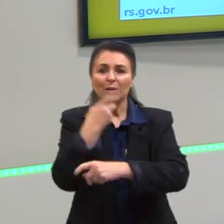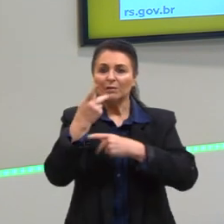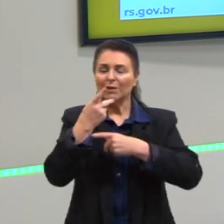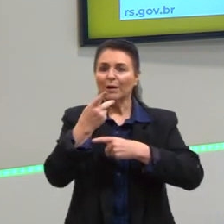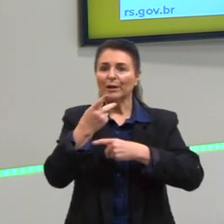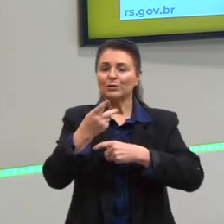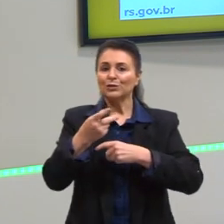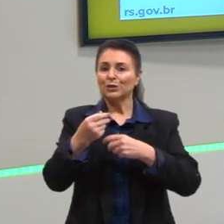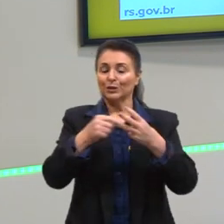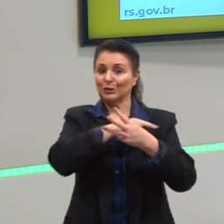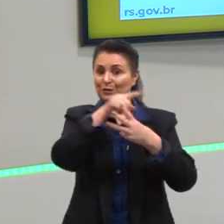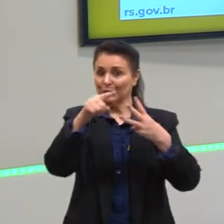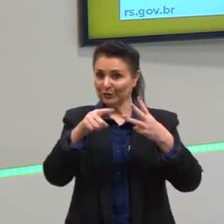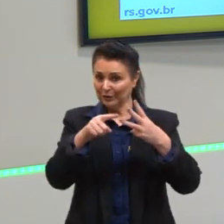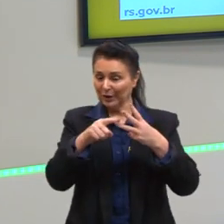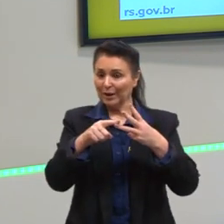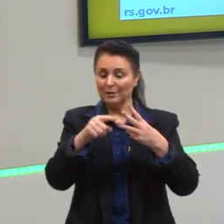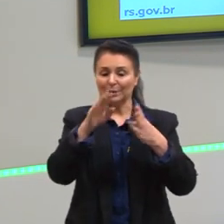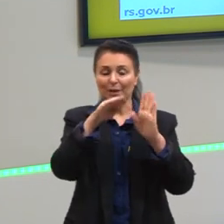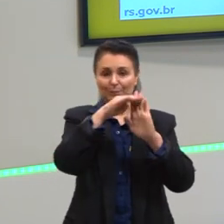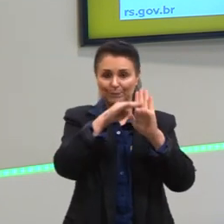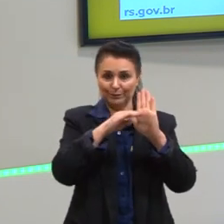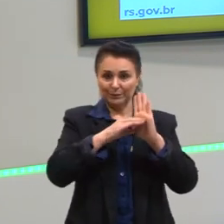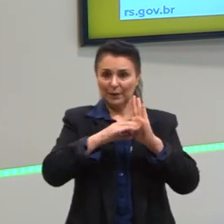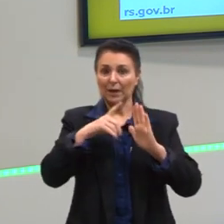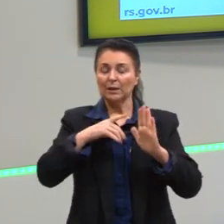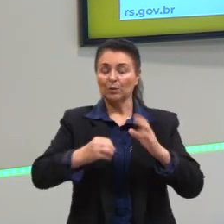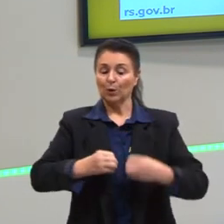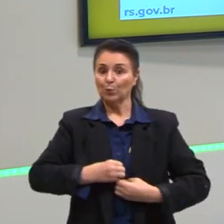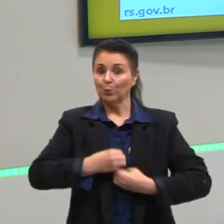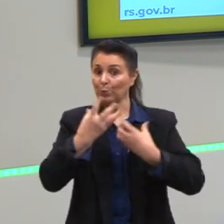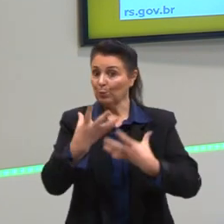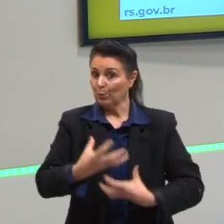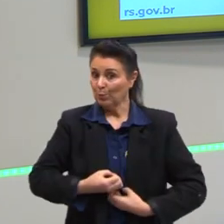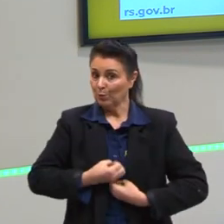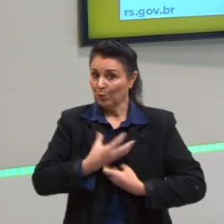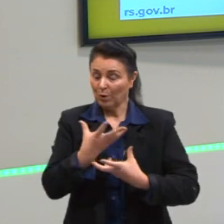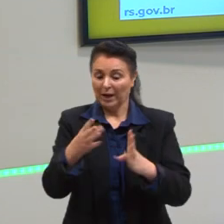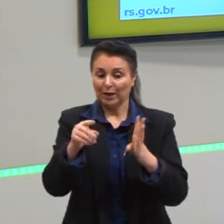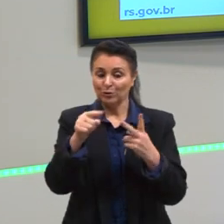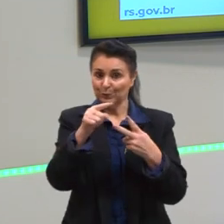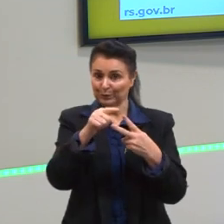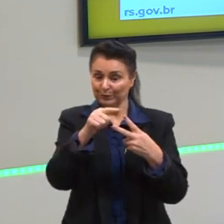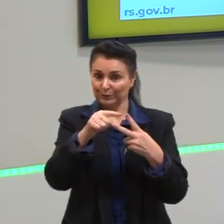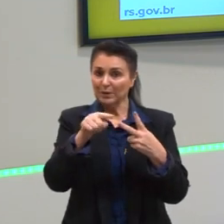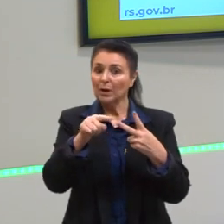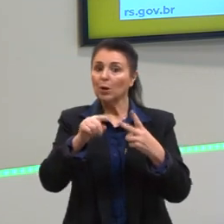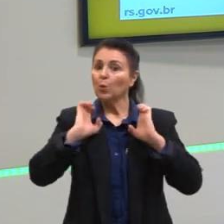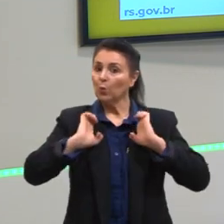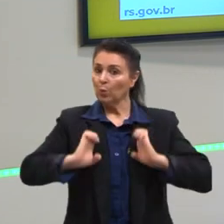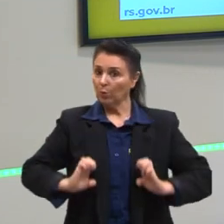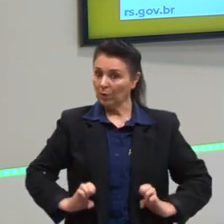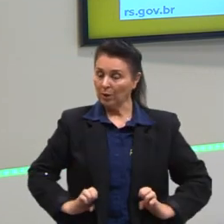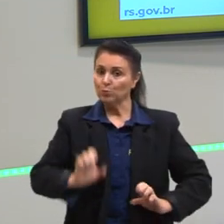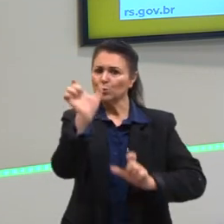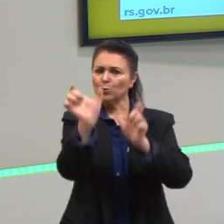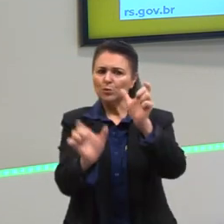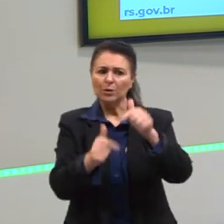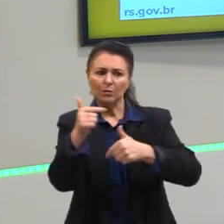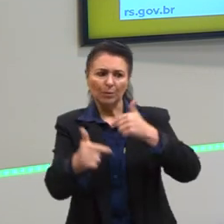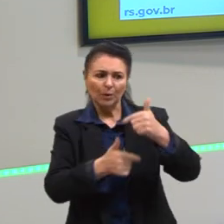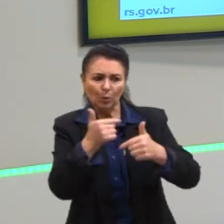poético somos Encantados pelas coisas mais superficiais o estado ético o sujeito